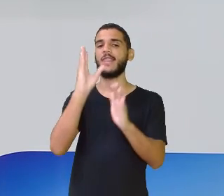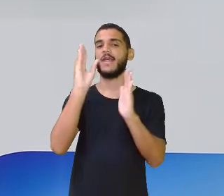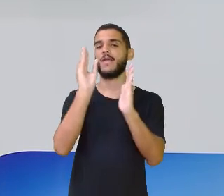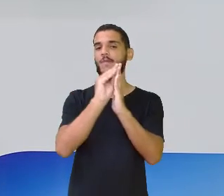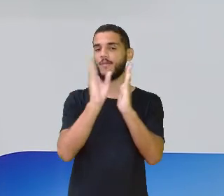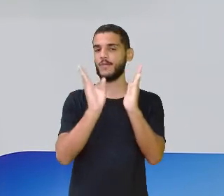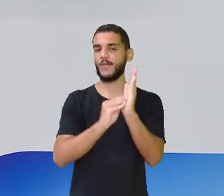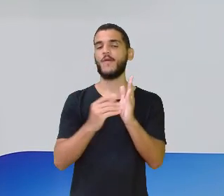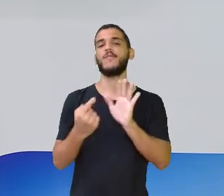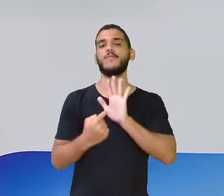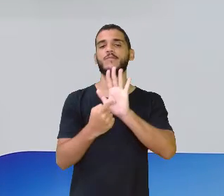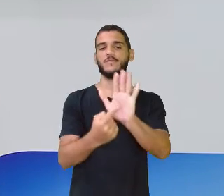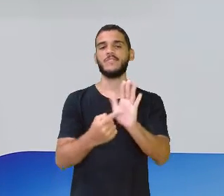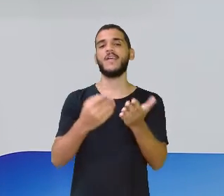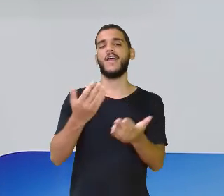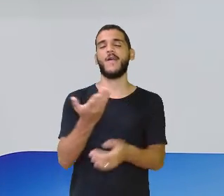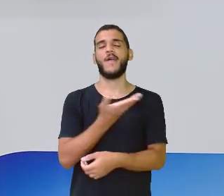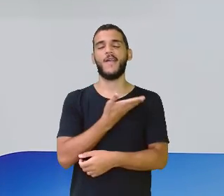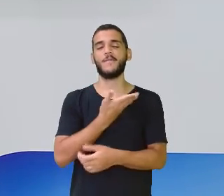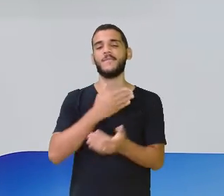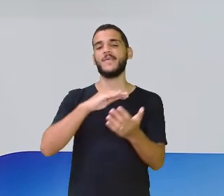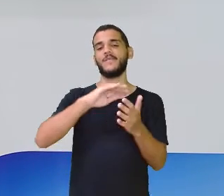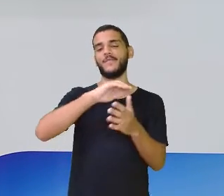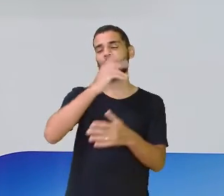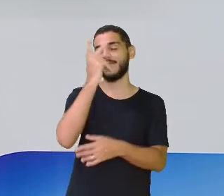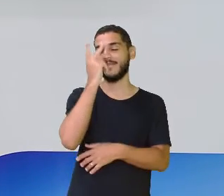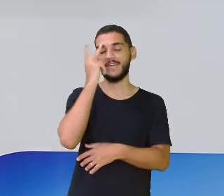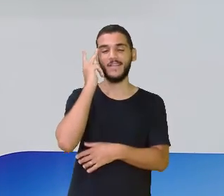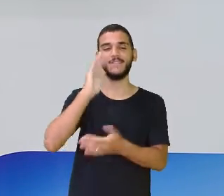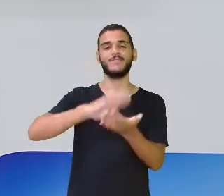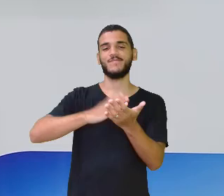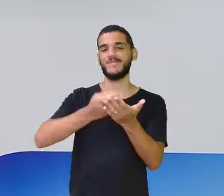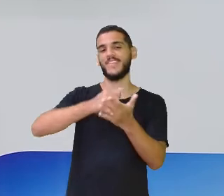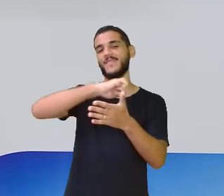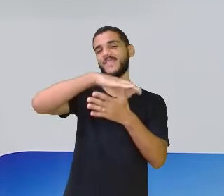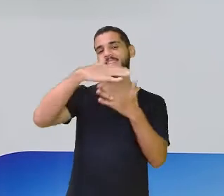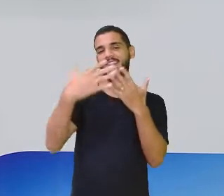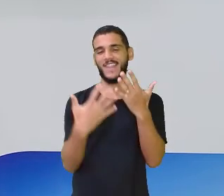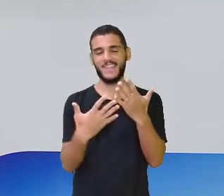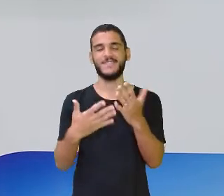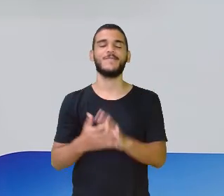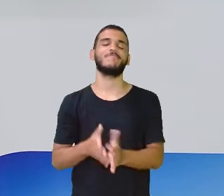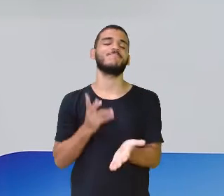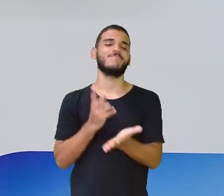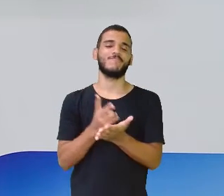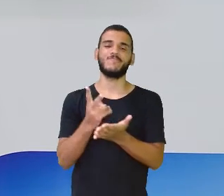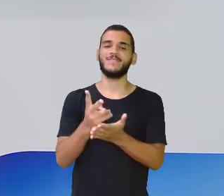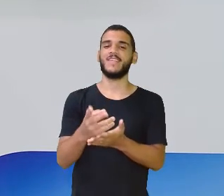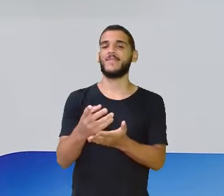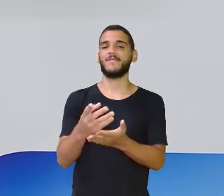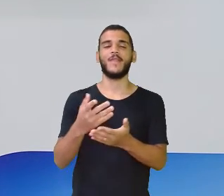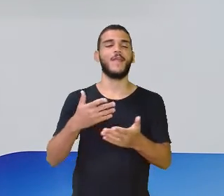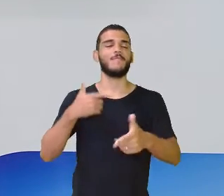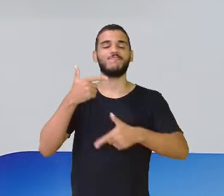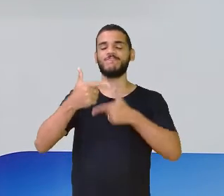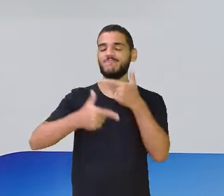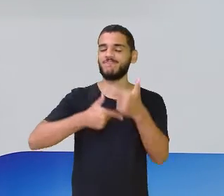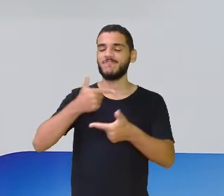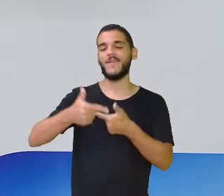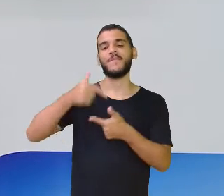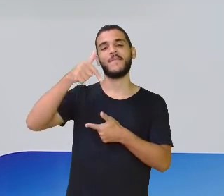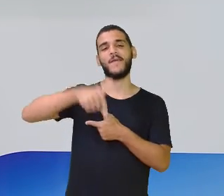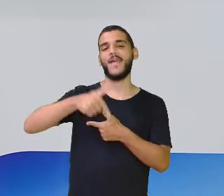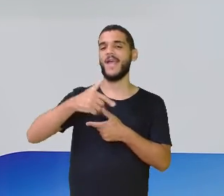amigo Clisman, né? Intérprete de Libras, fazendo aquele trabalho como sempre, não é? Incrível, e fazendo com